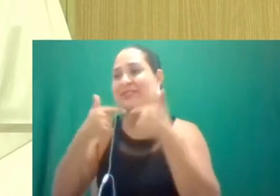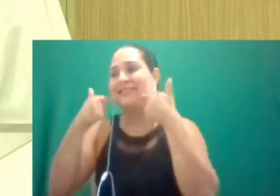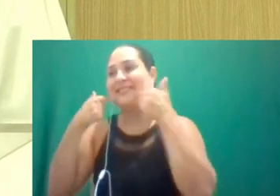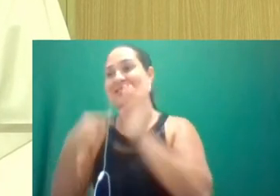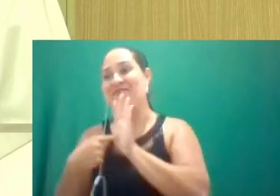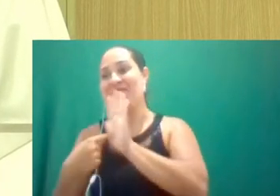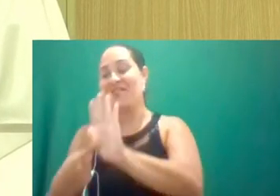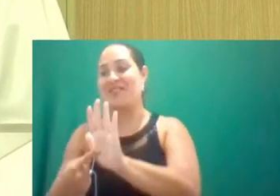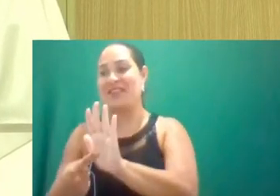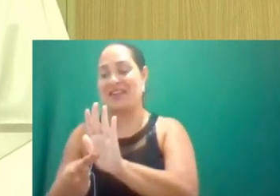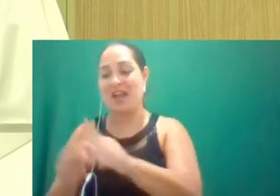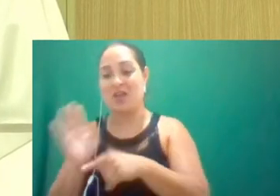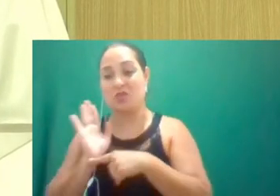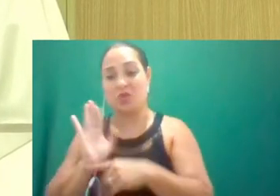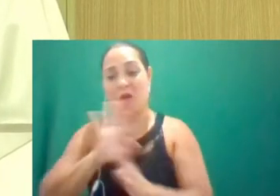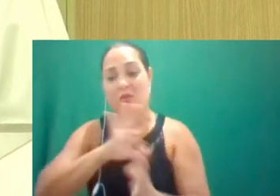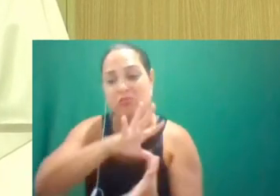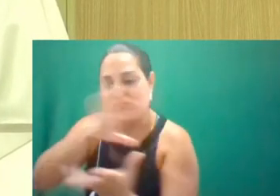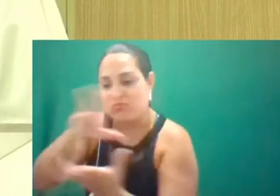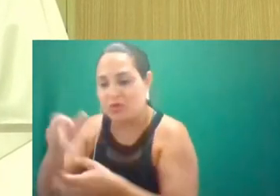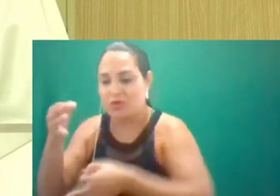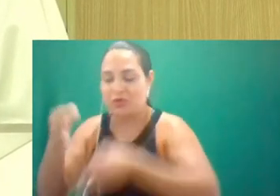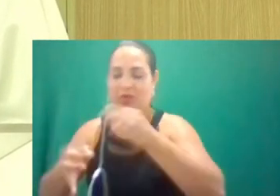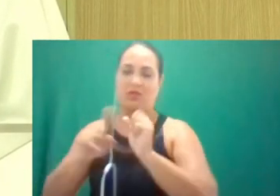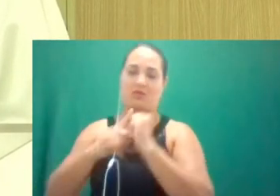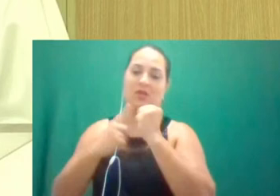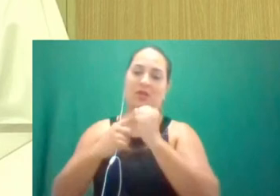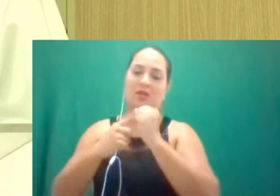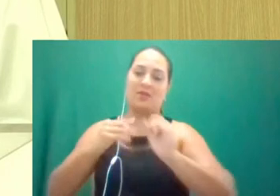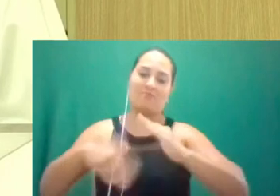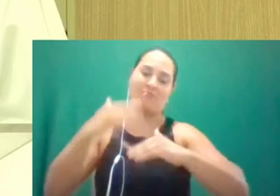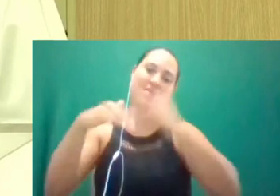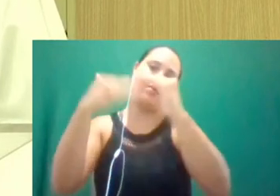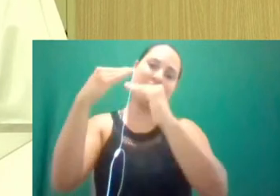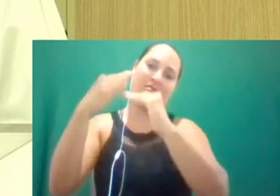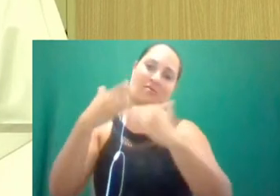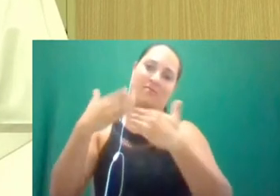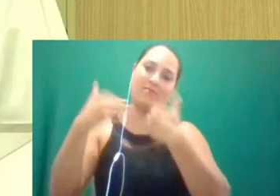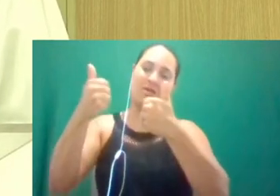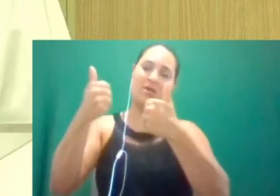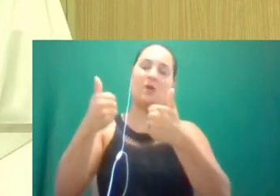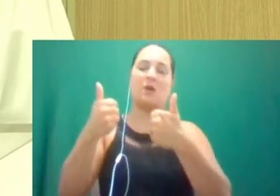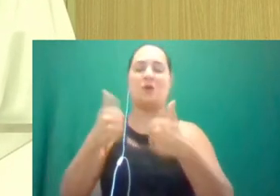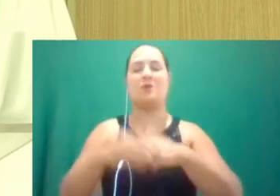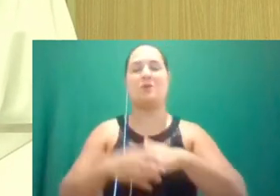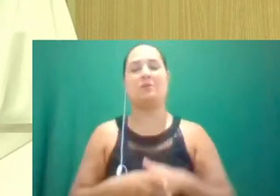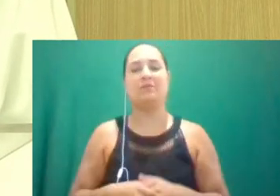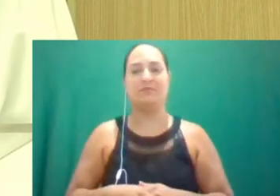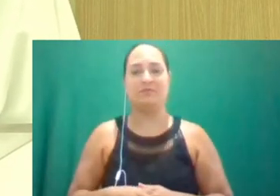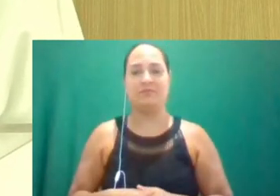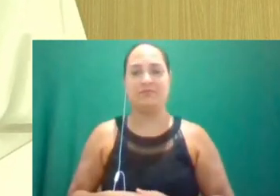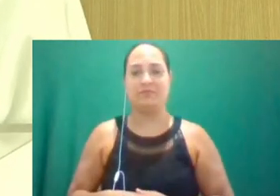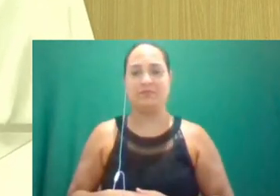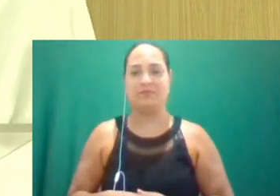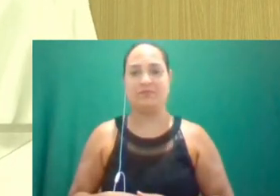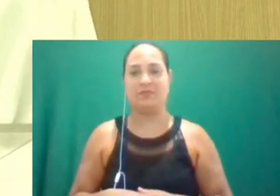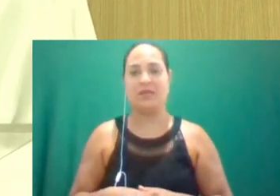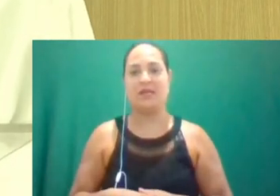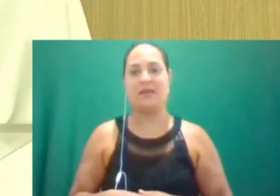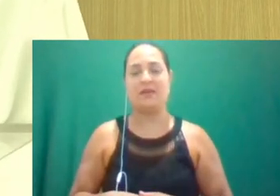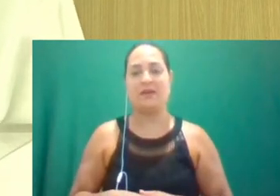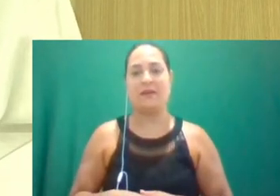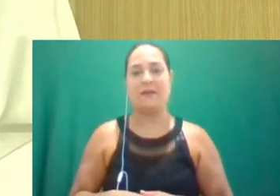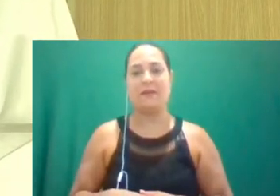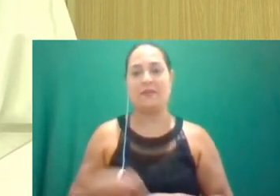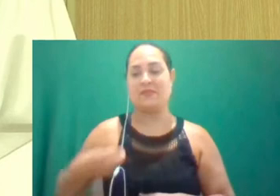Sei que hoje é um momento de alegria, mas é importante deixar isso de forma explícita, porque ontem eu estava